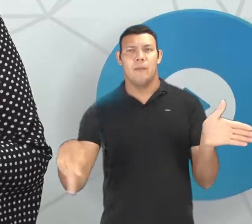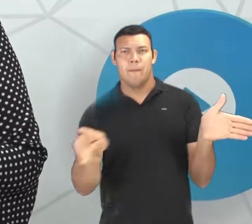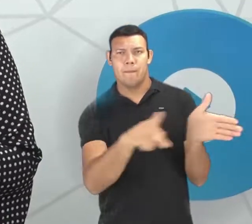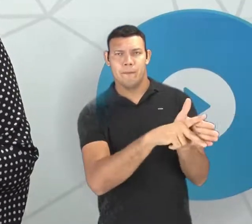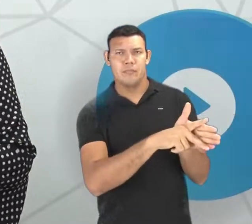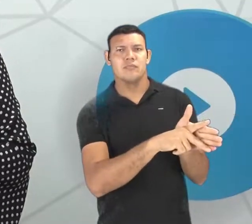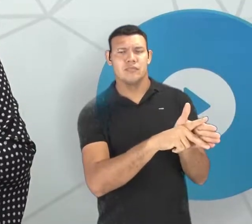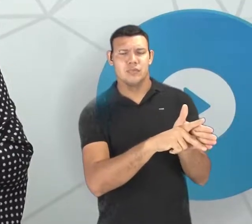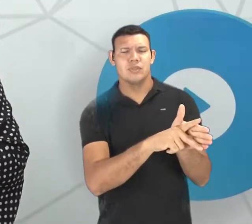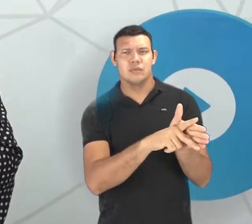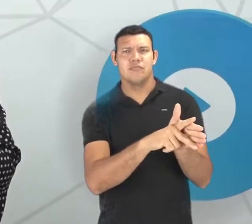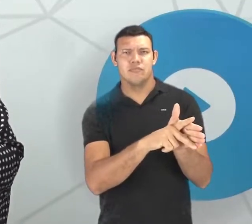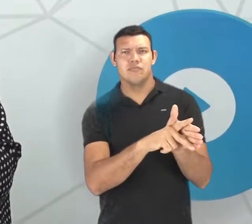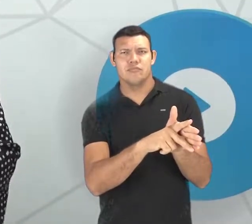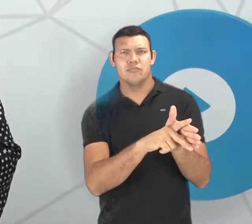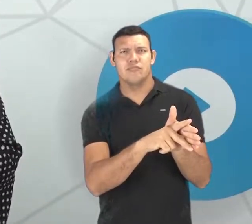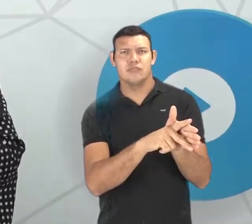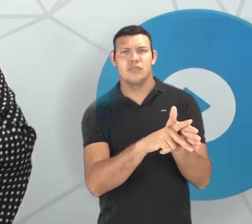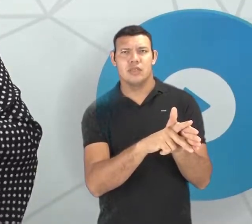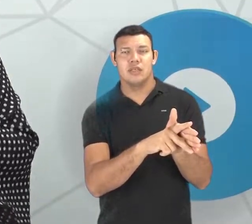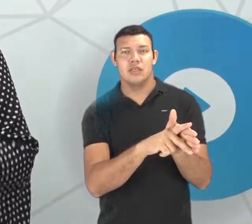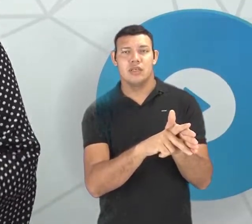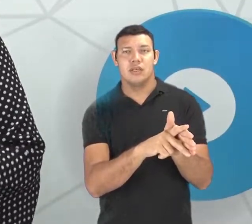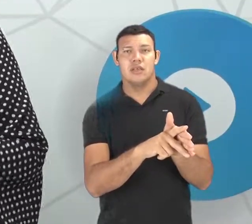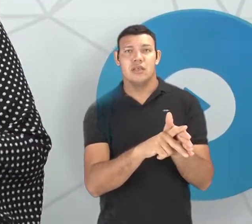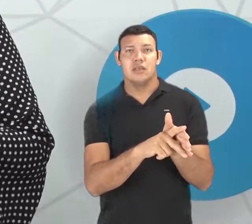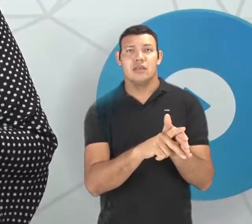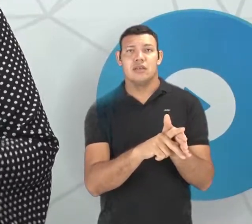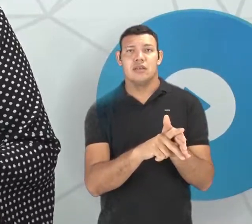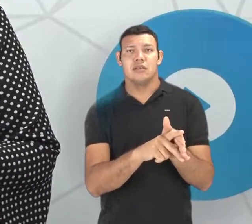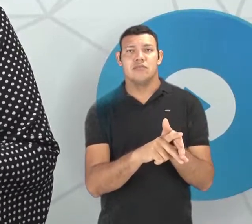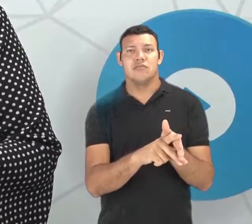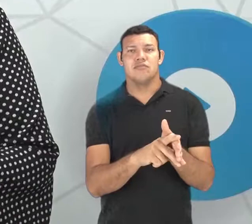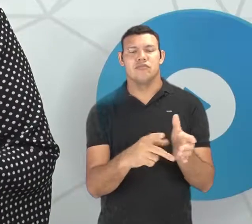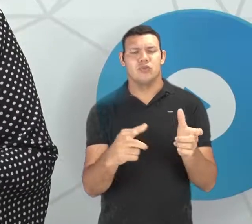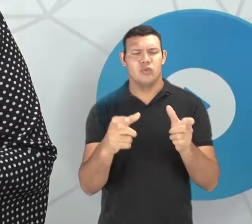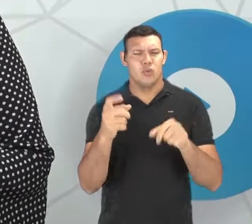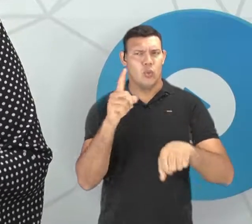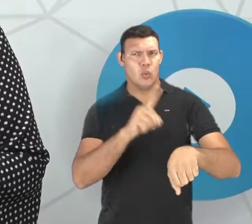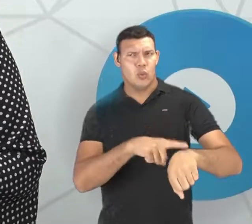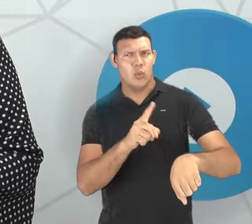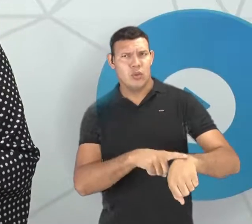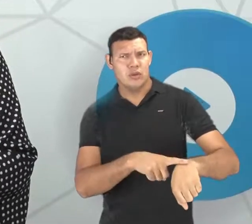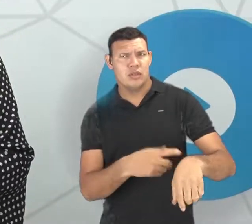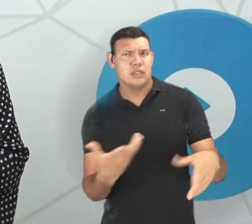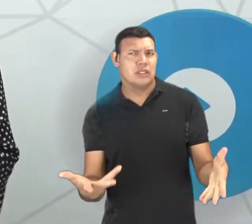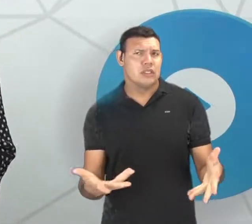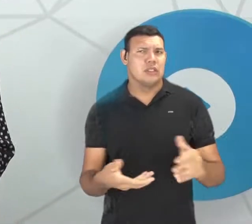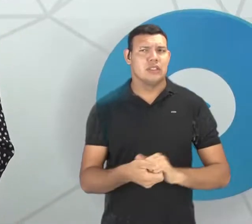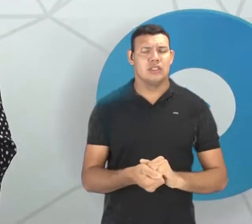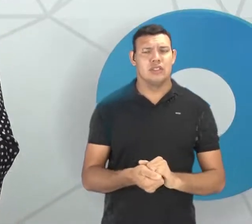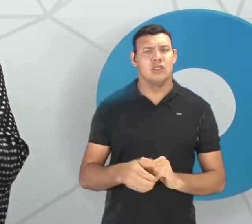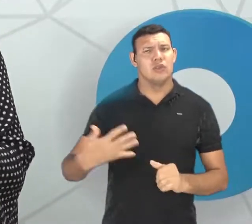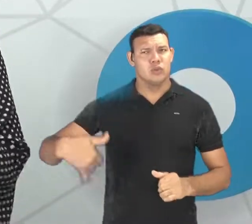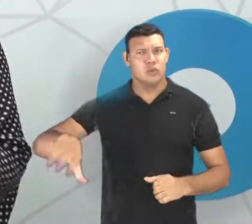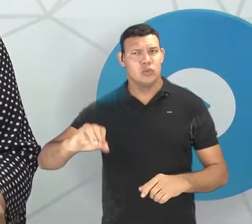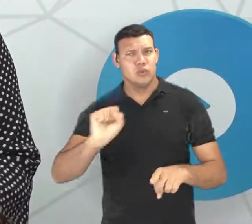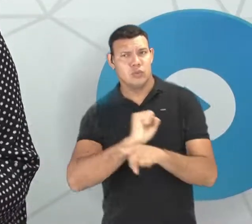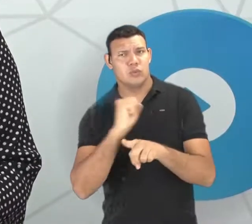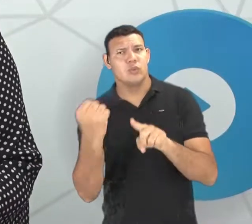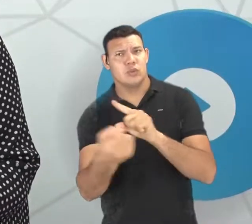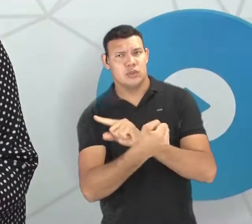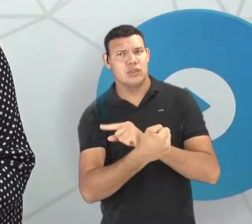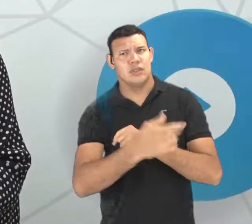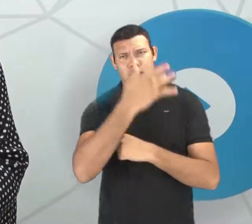todo esse círculo, todo esse cenário, um cenário que é aquele que somos o nosso, o